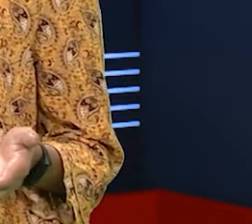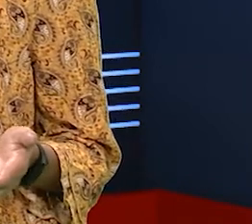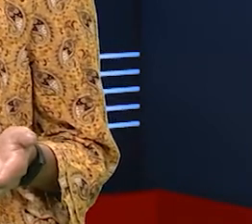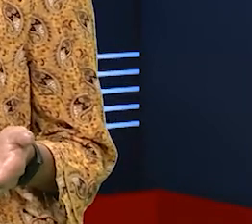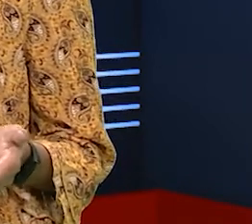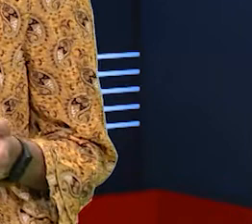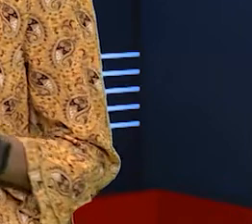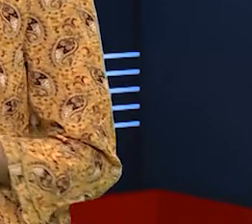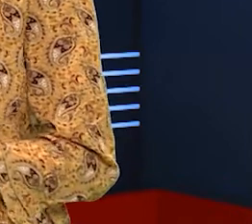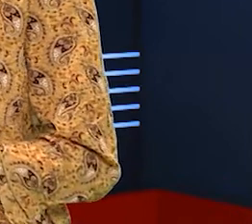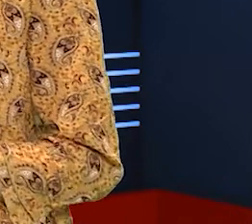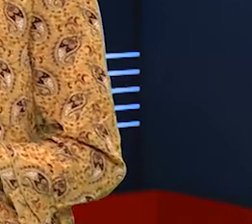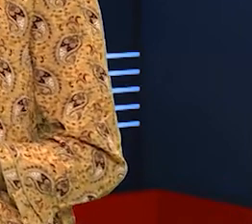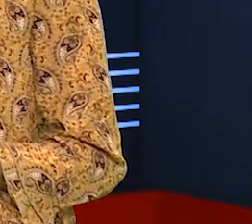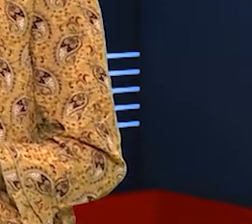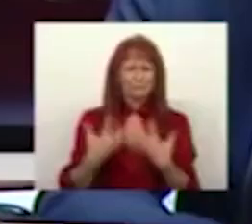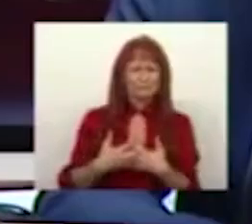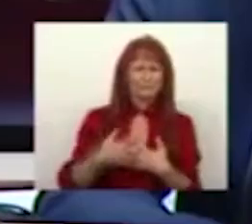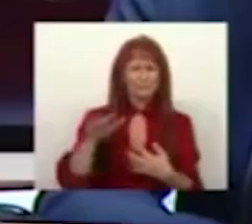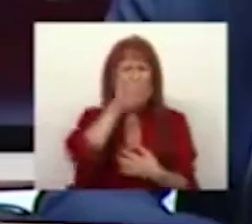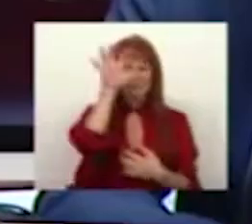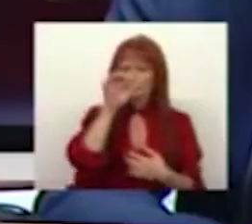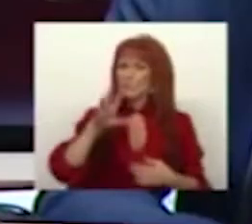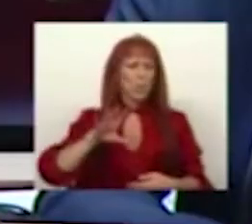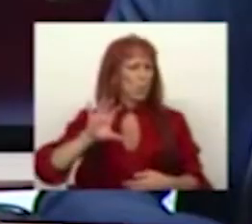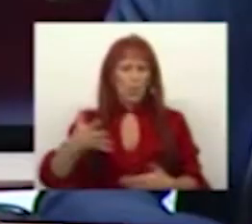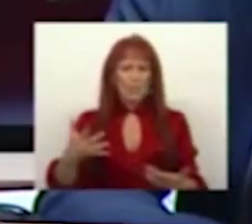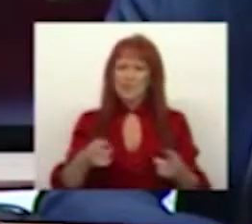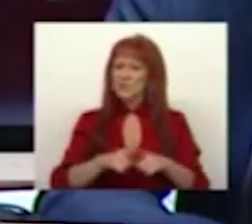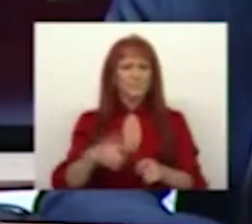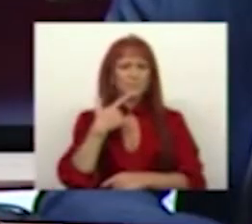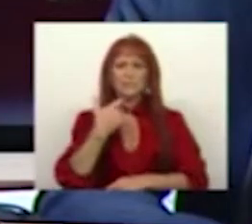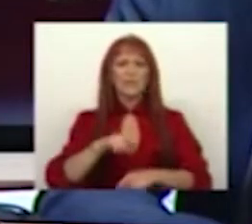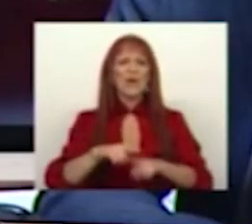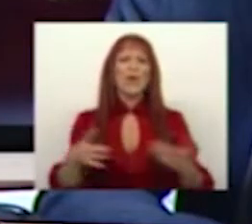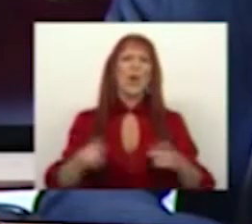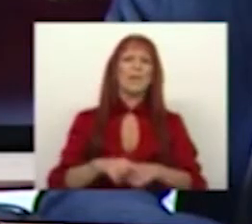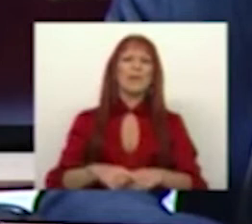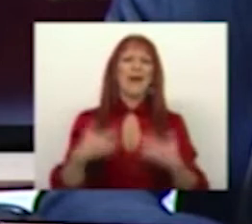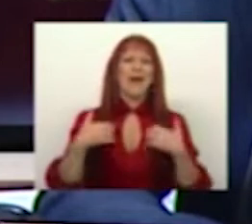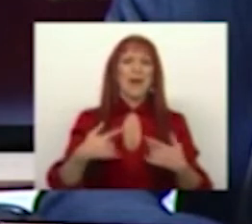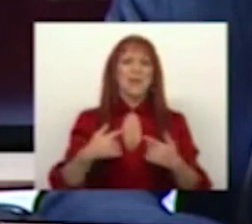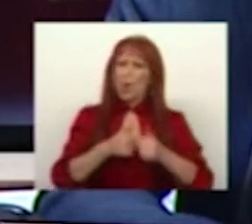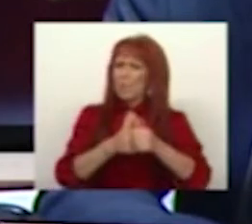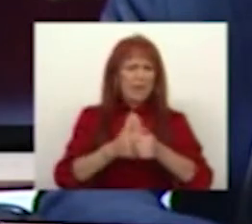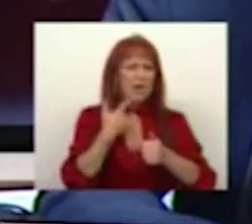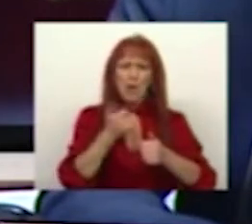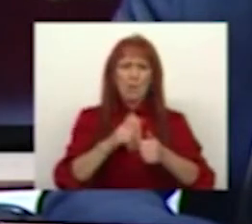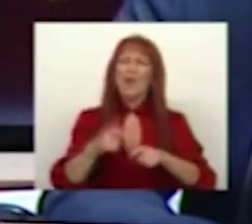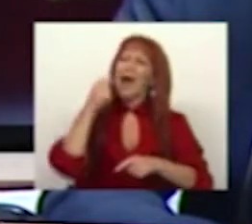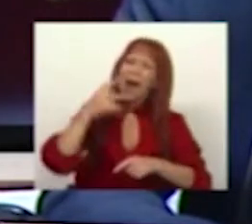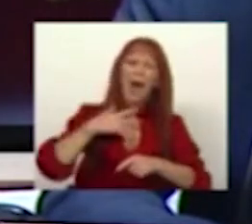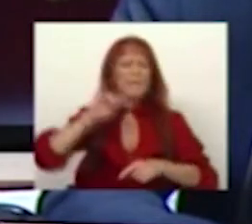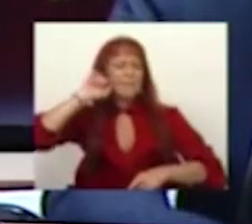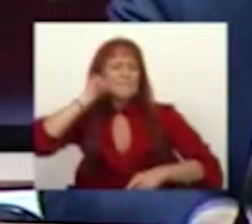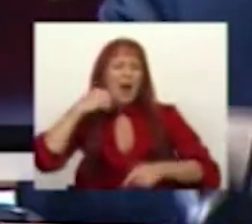em causa o orçamento. O país não se pode cansar de cumprir. Há quem queira